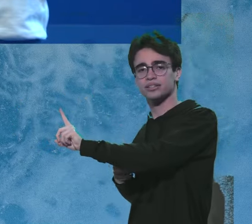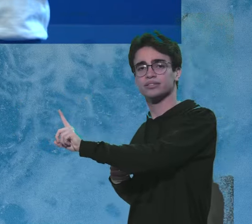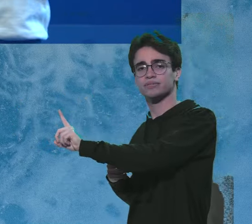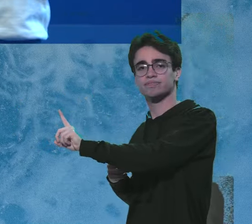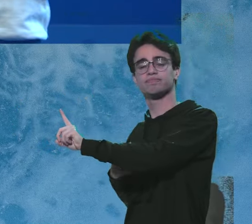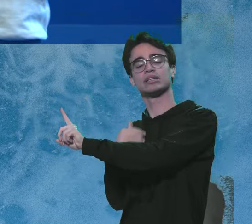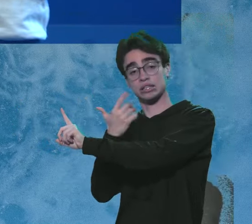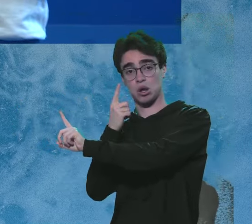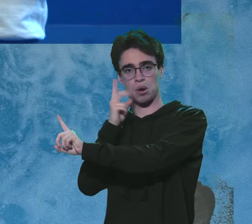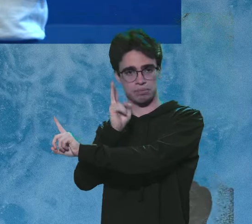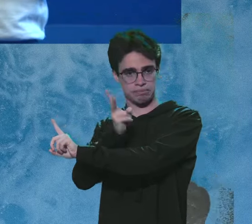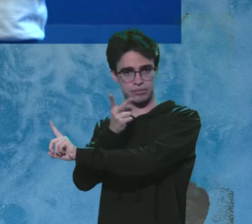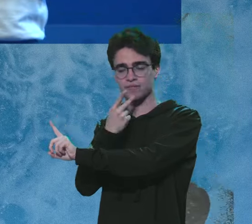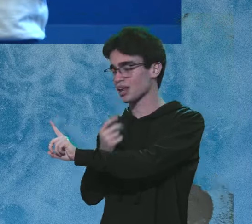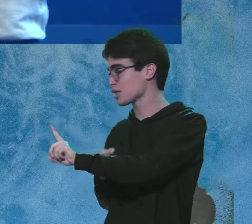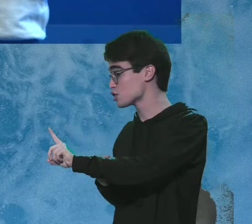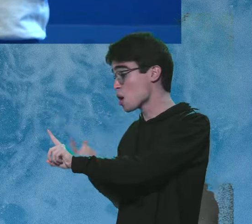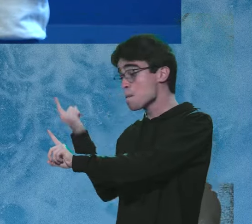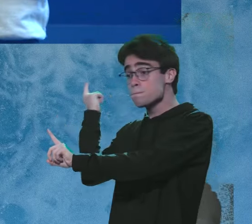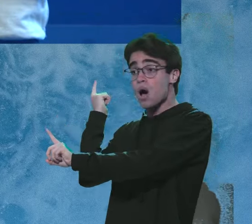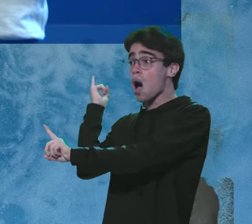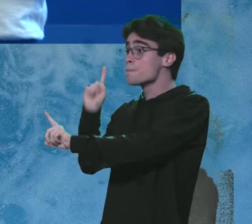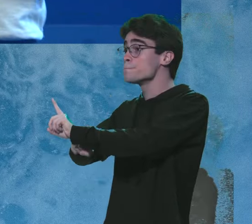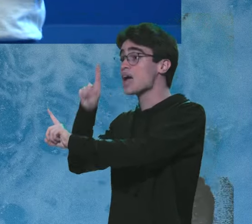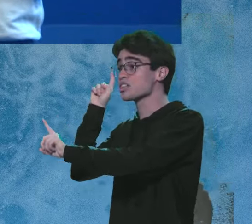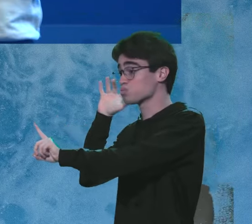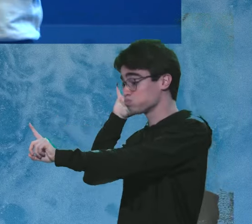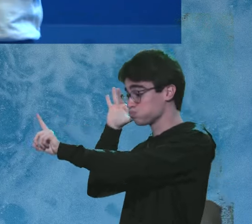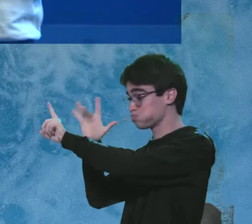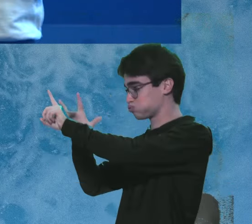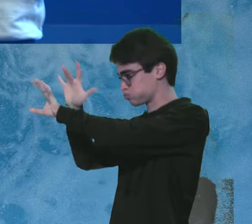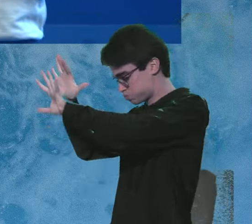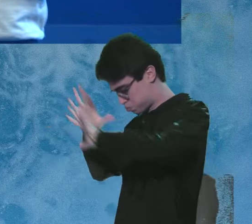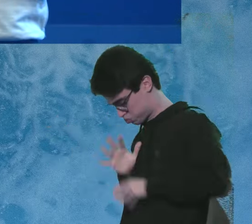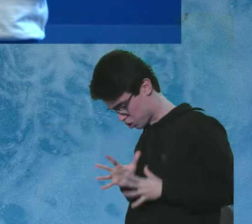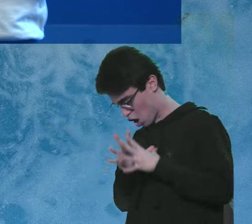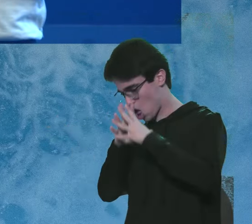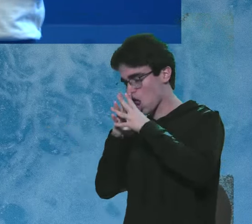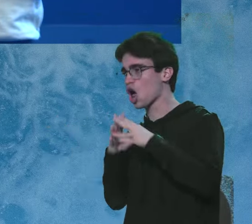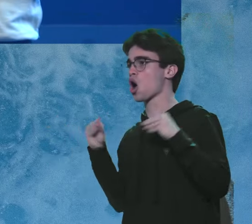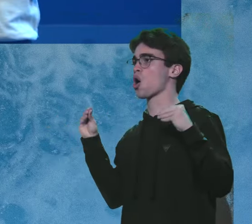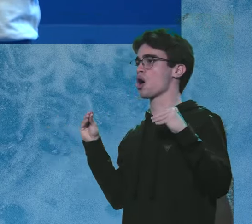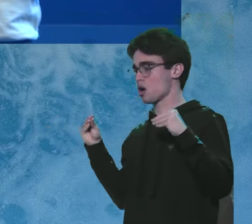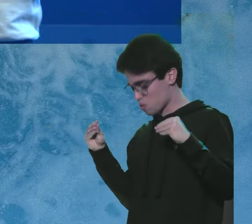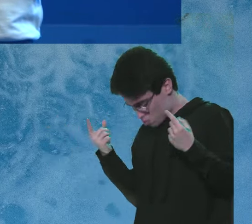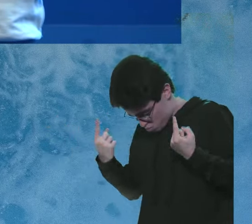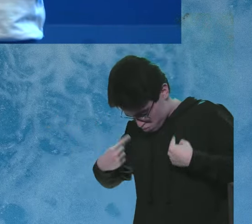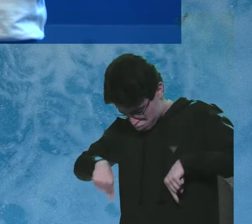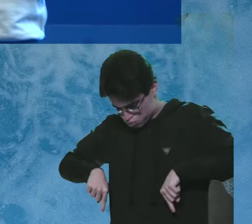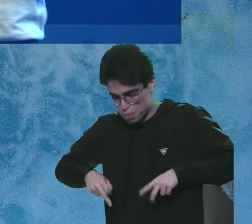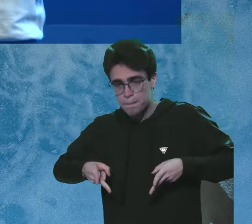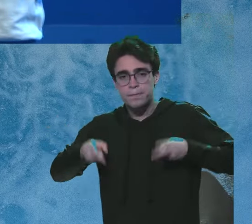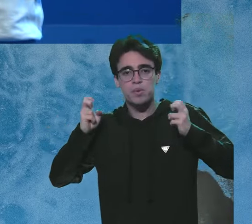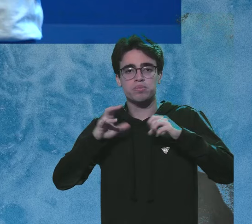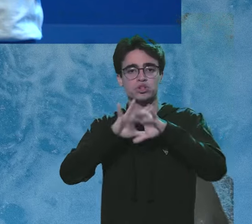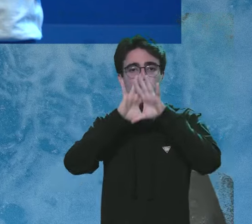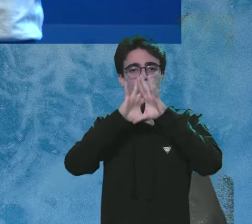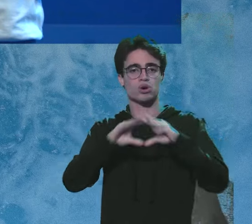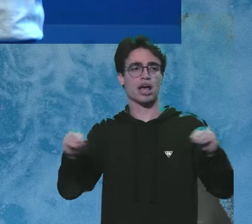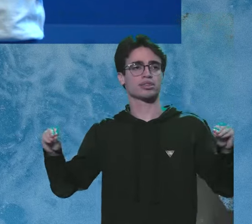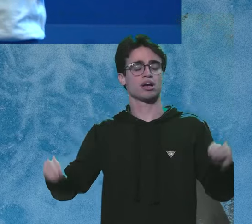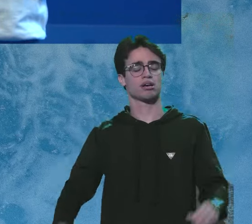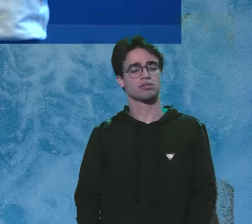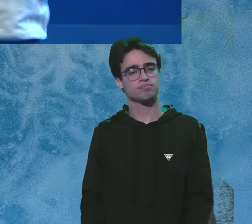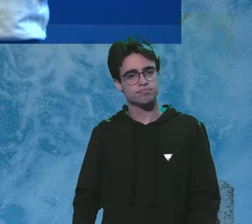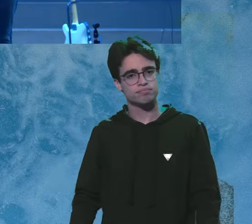E a Bíblia continua: imediatamente a hemorragia cessou, e ela percebeu no seu corpo que estava curada daquele